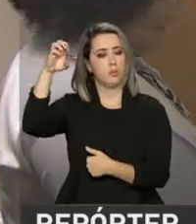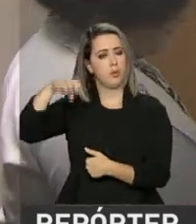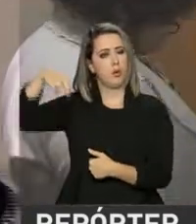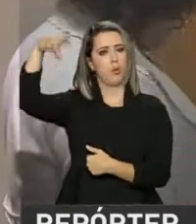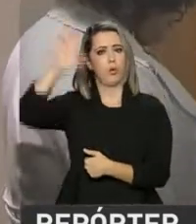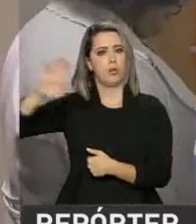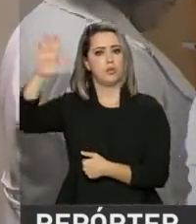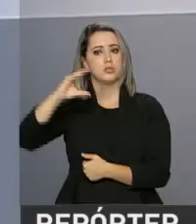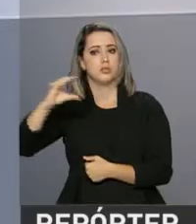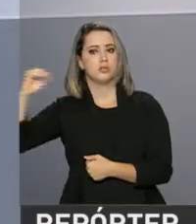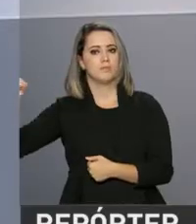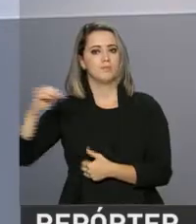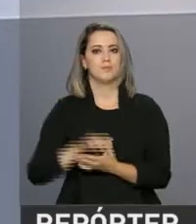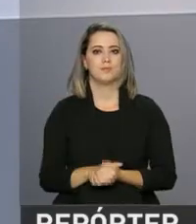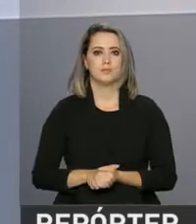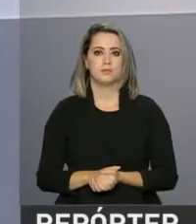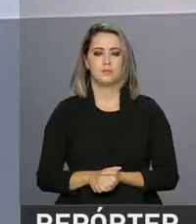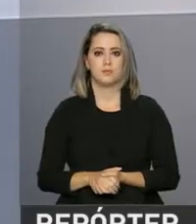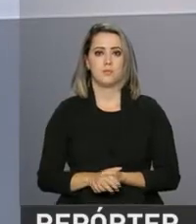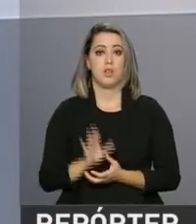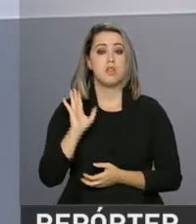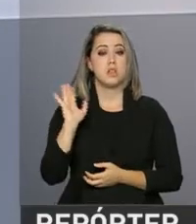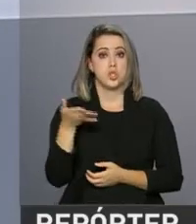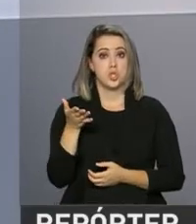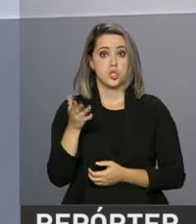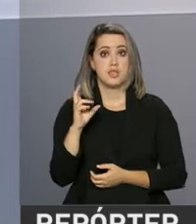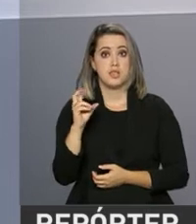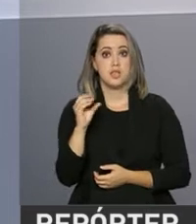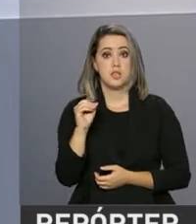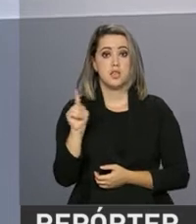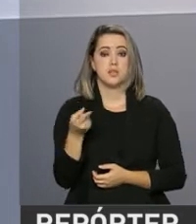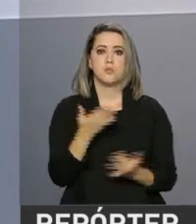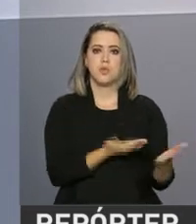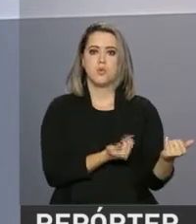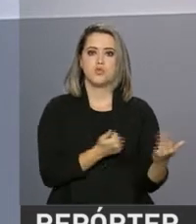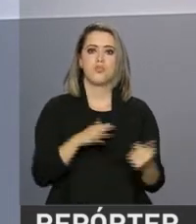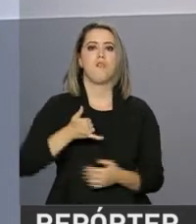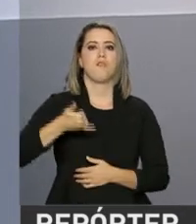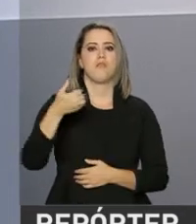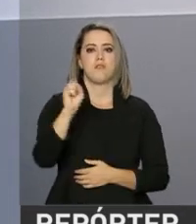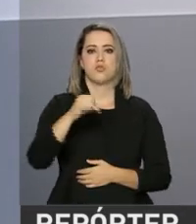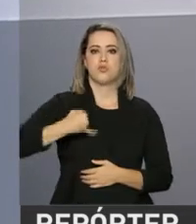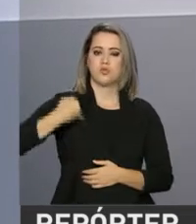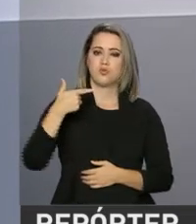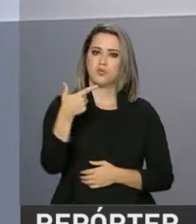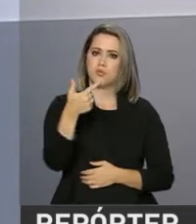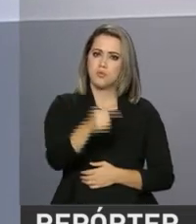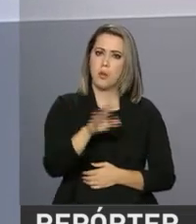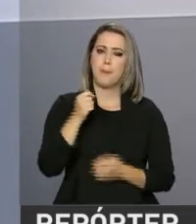centro oeste ao menos 500 mil jovens que completam 18 anos em 2017